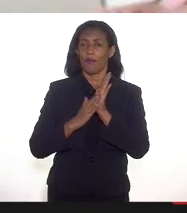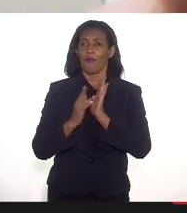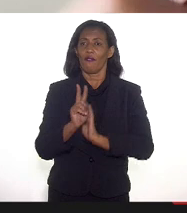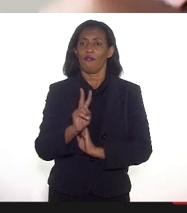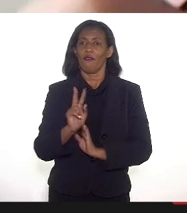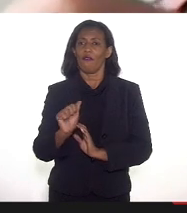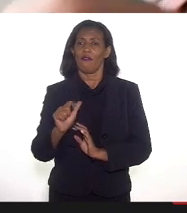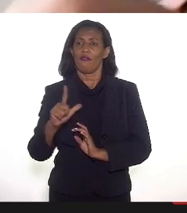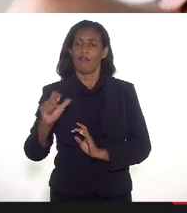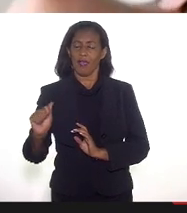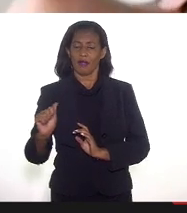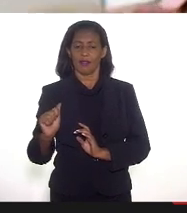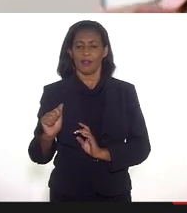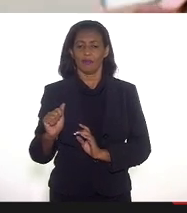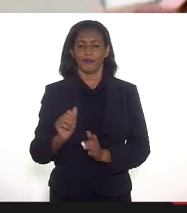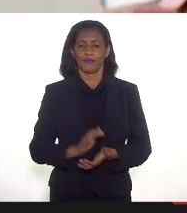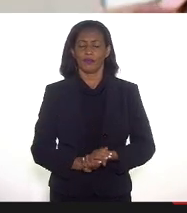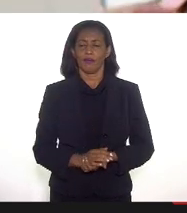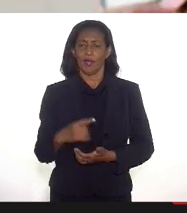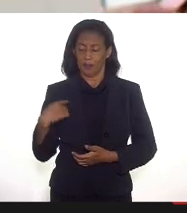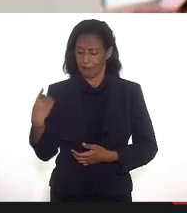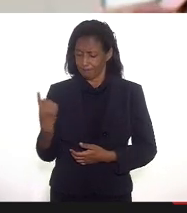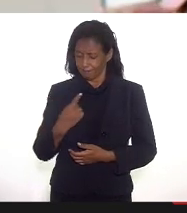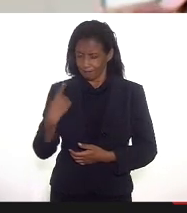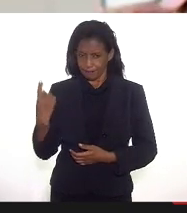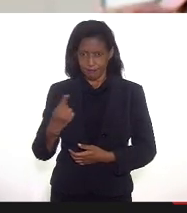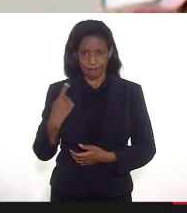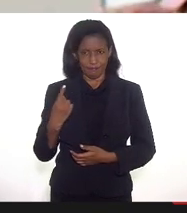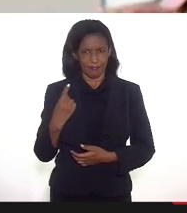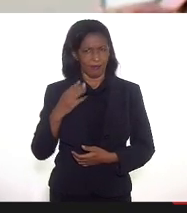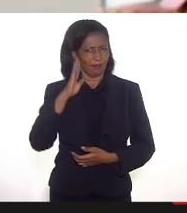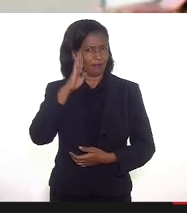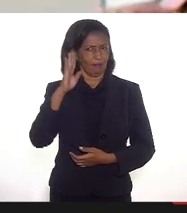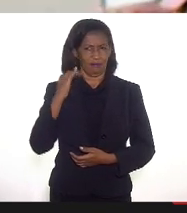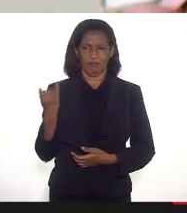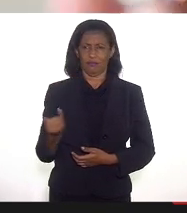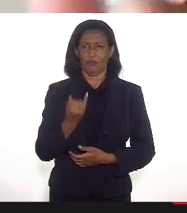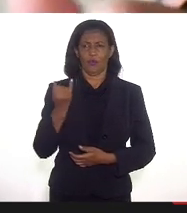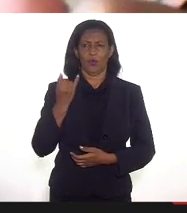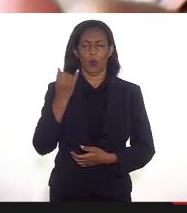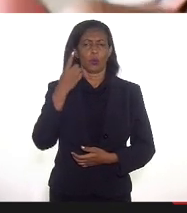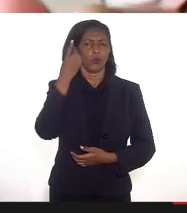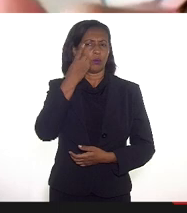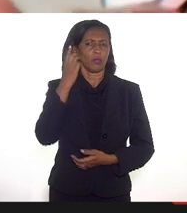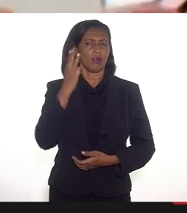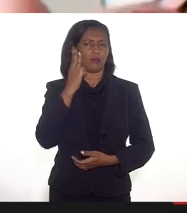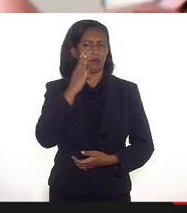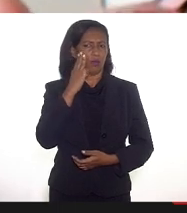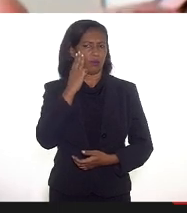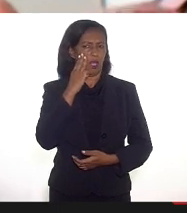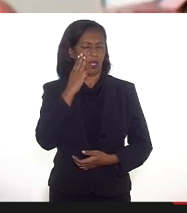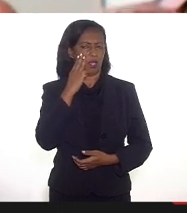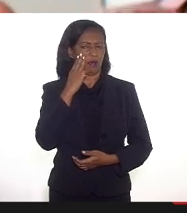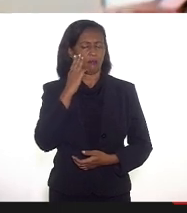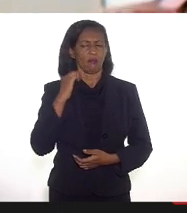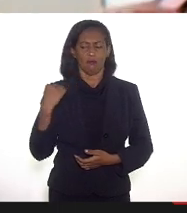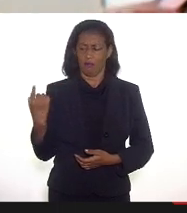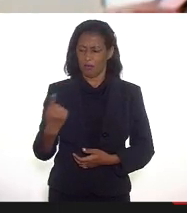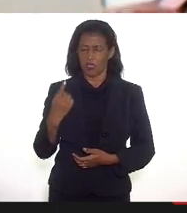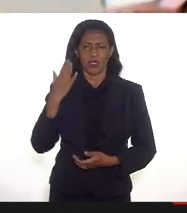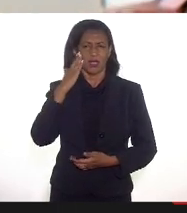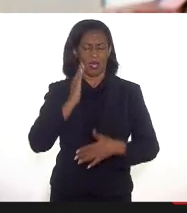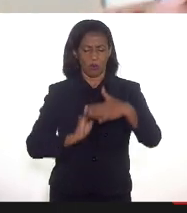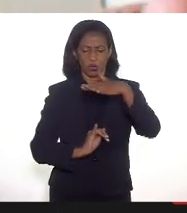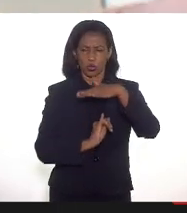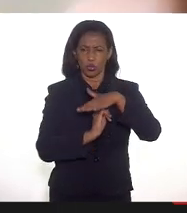da FAETEC, que para a gente é um aspecto fundamental, né, como o deputado Valdeque colocou. Para a gente, a FAETEC é uma instituição